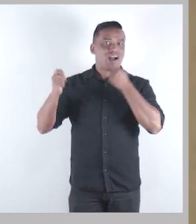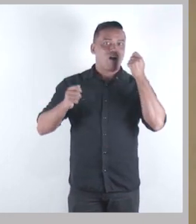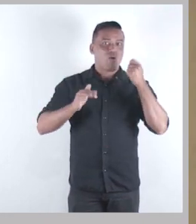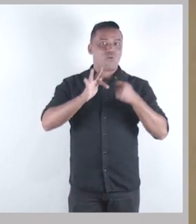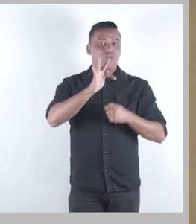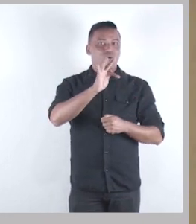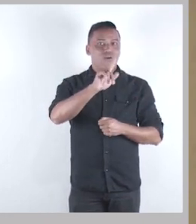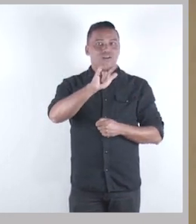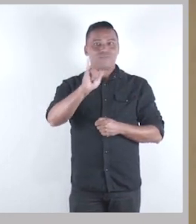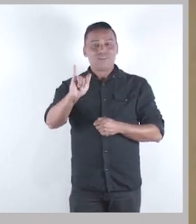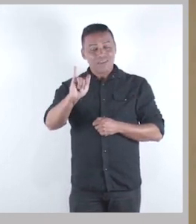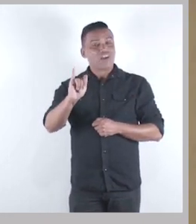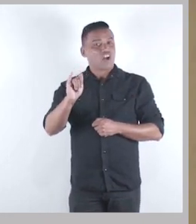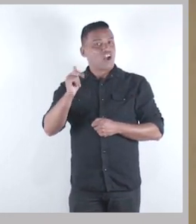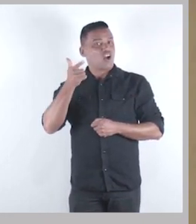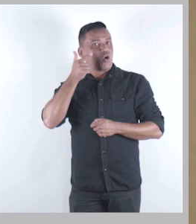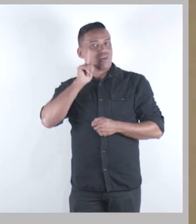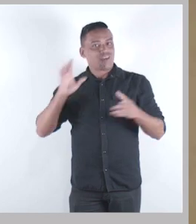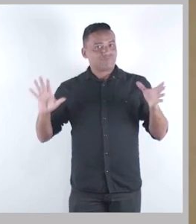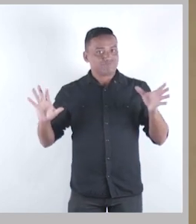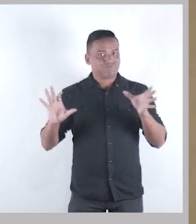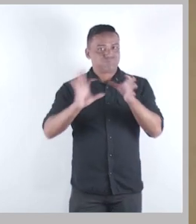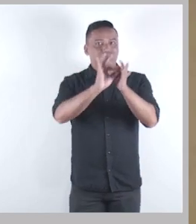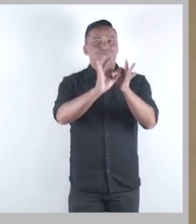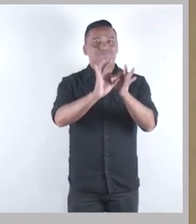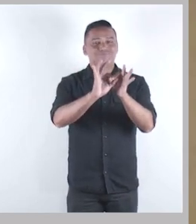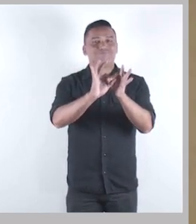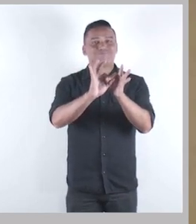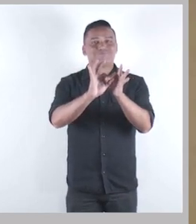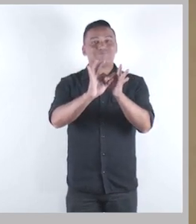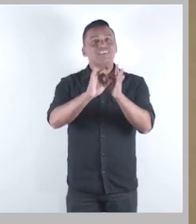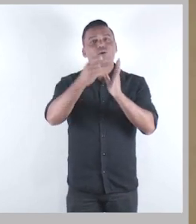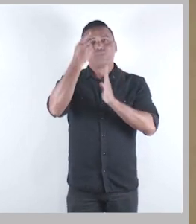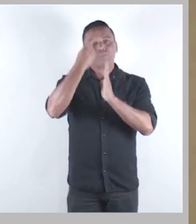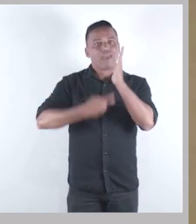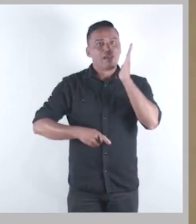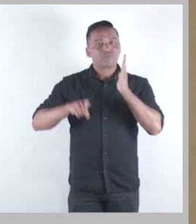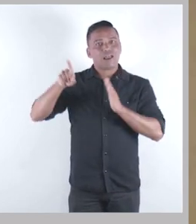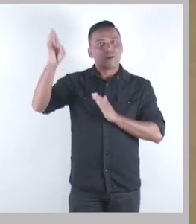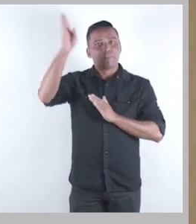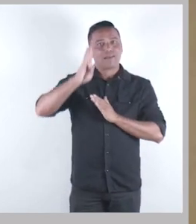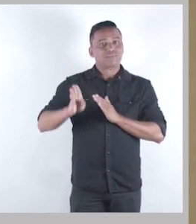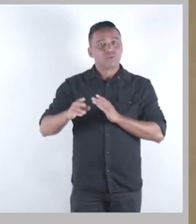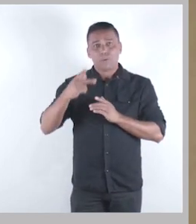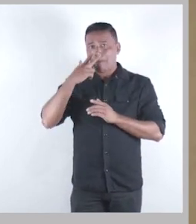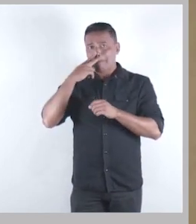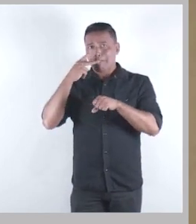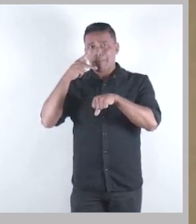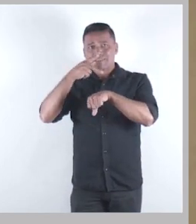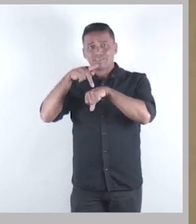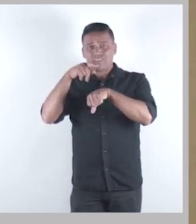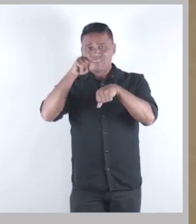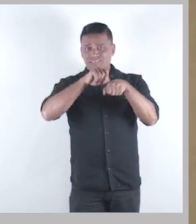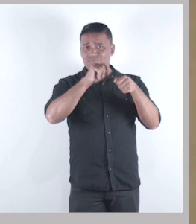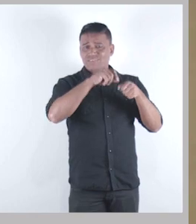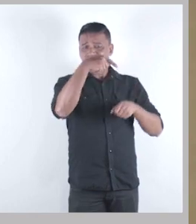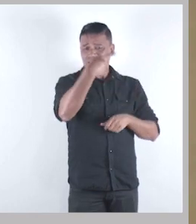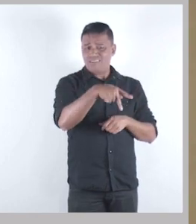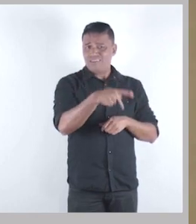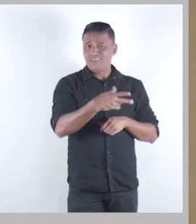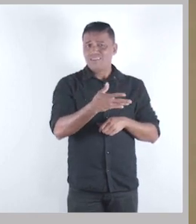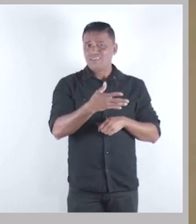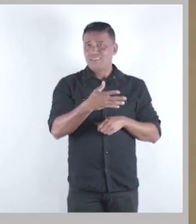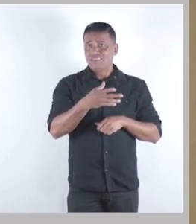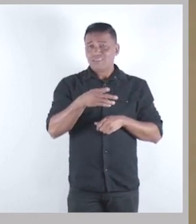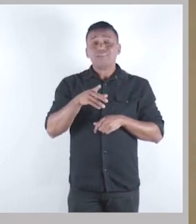ponte, porque a identidade. Há textos que nós lemos do Brasil, parece que foram escritos em Moçambique. E já ouvi de alguns brasileiros